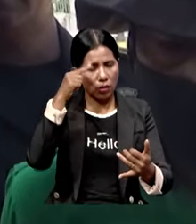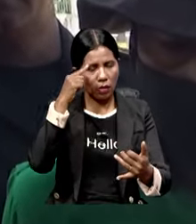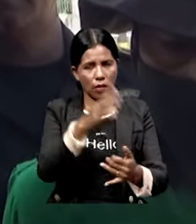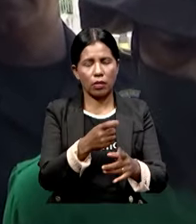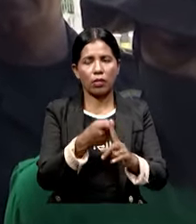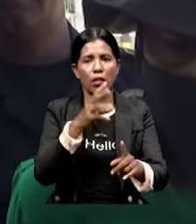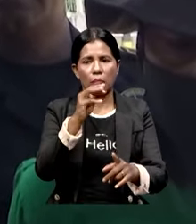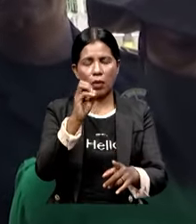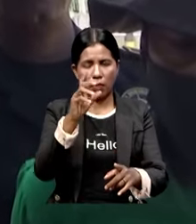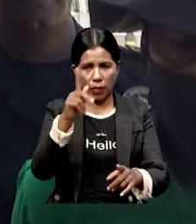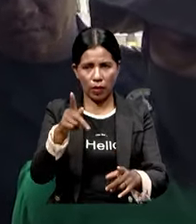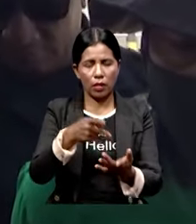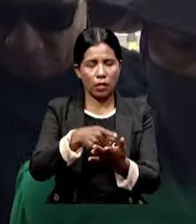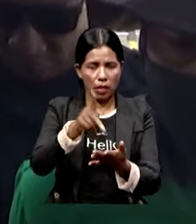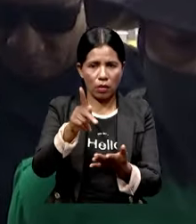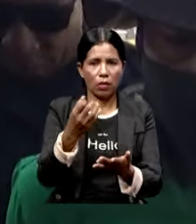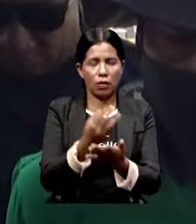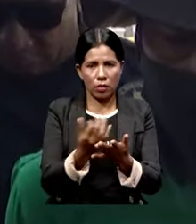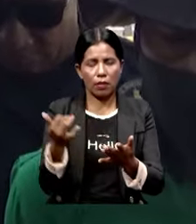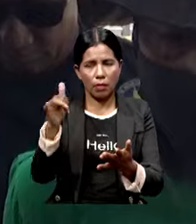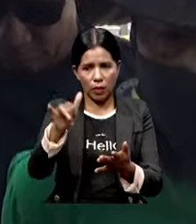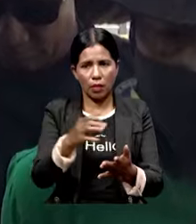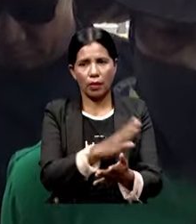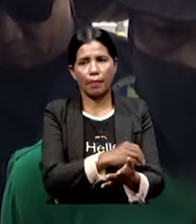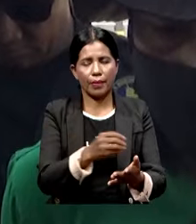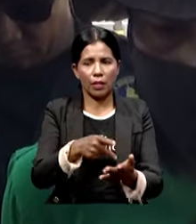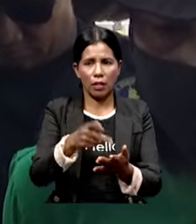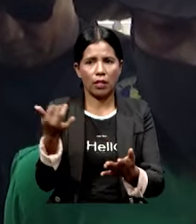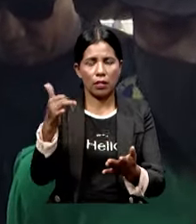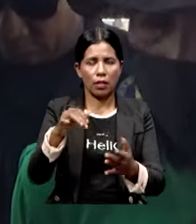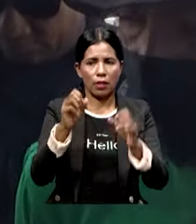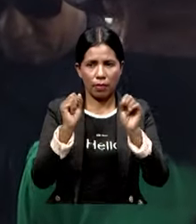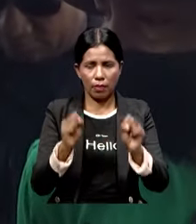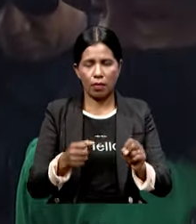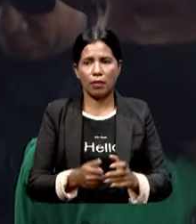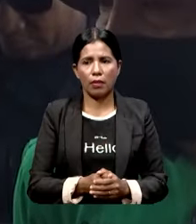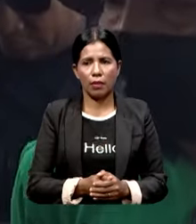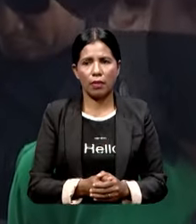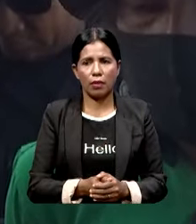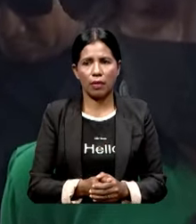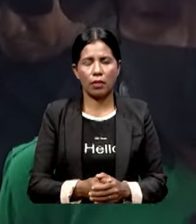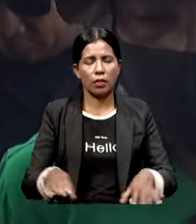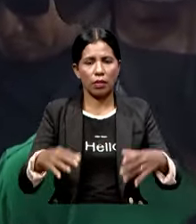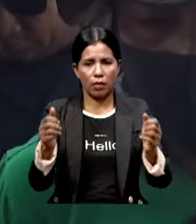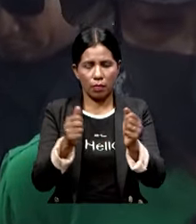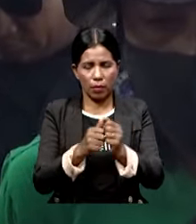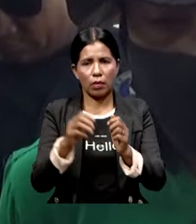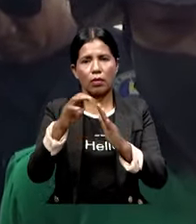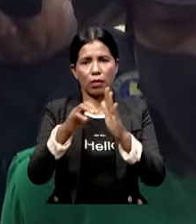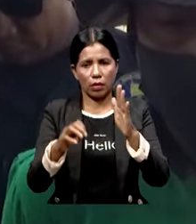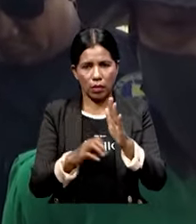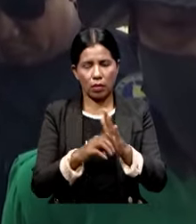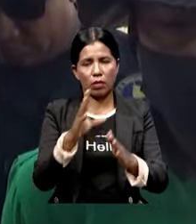obras públicas, alô na compensação, a indemnização baseira para ser a bela. Coopera o Estado, deu o